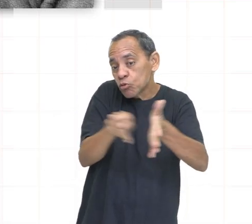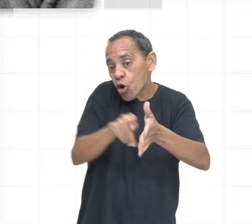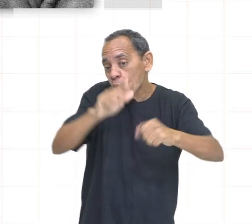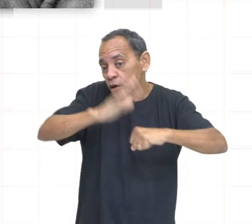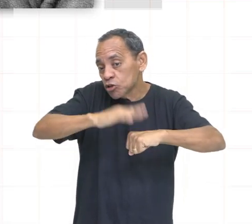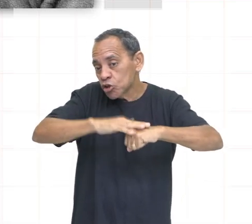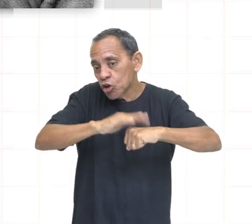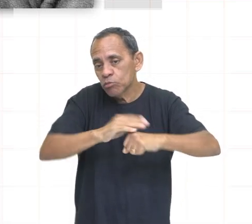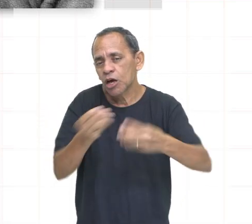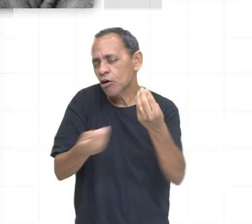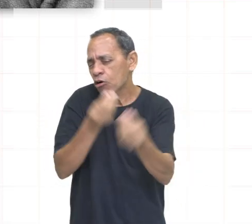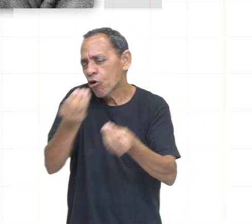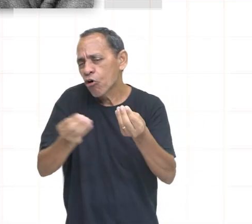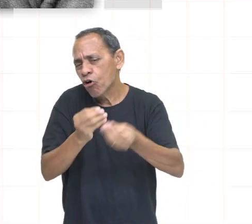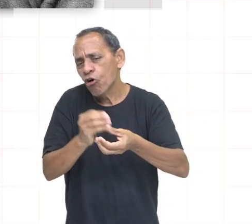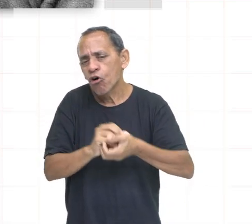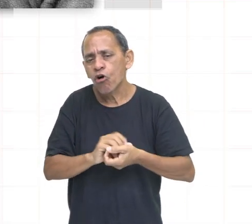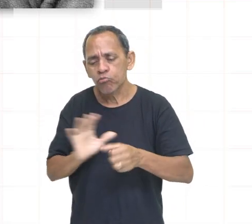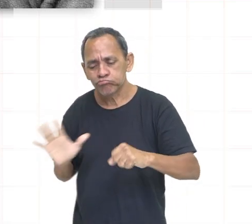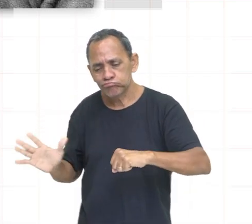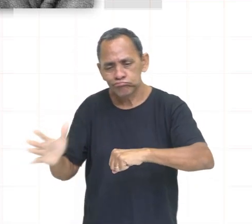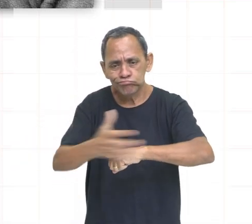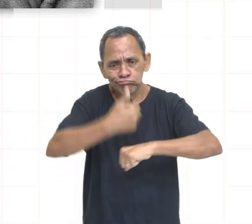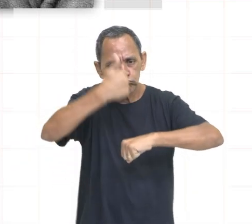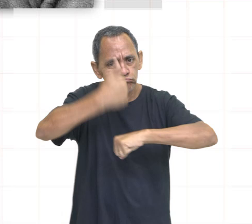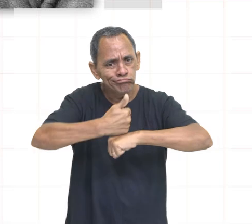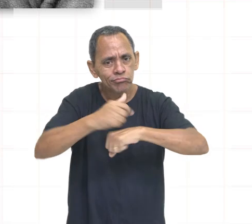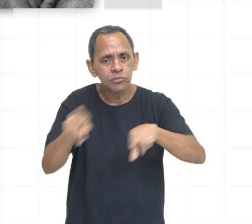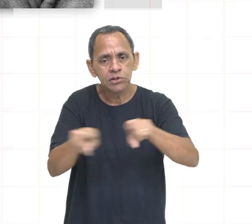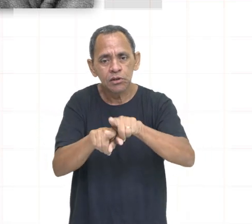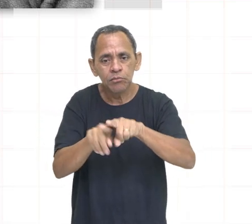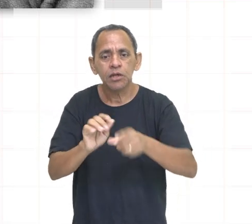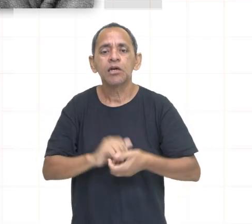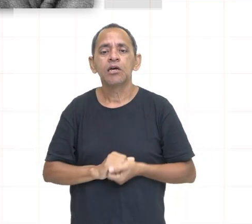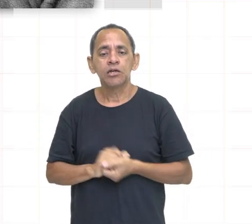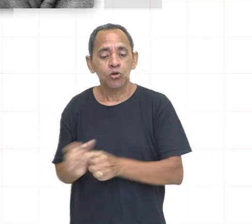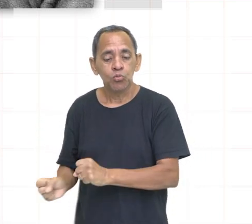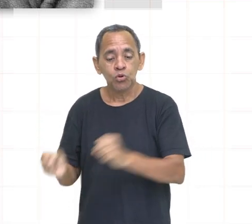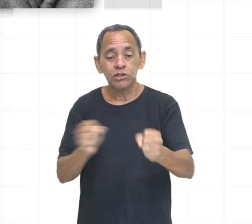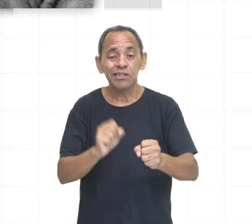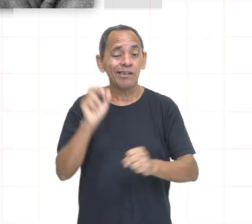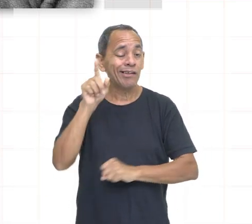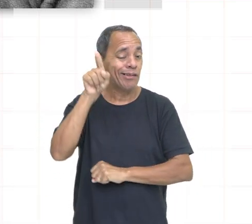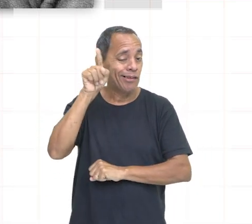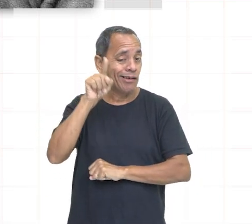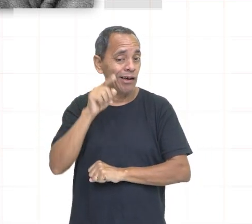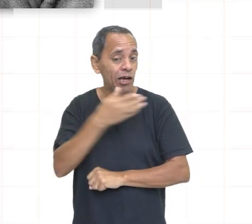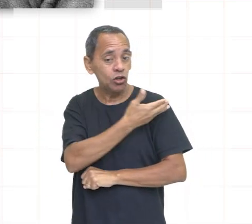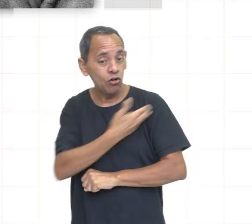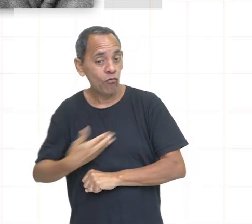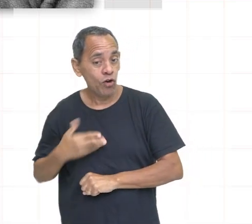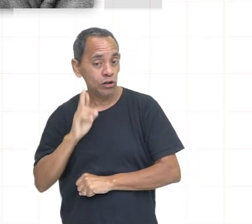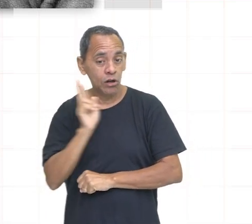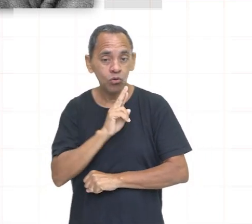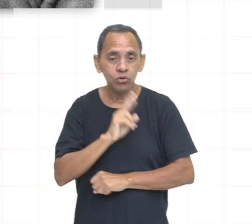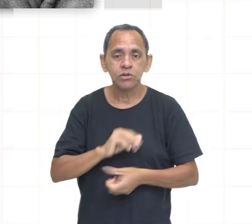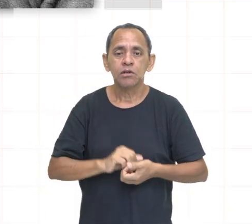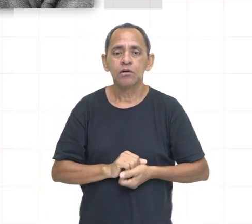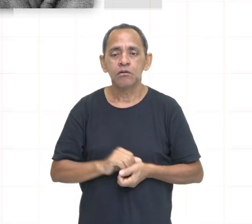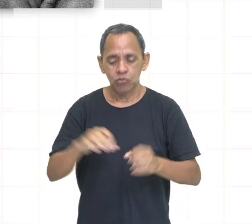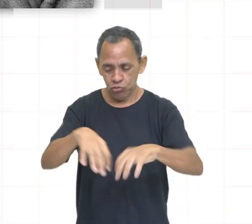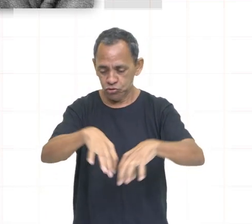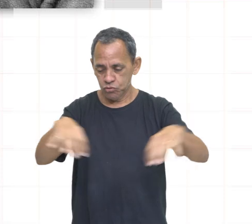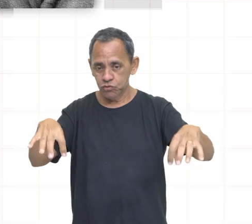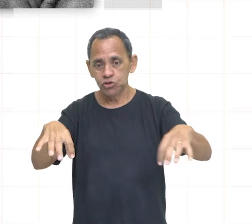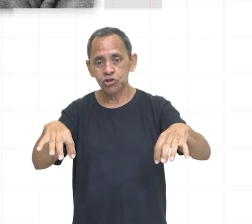a tomada de poder na Rússia. Gente, esses dois grupos a gente vai dividir entre a maioria, que